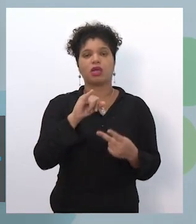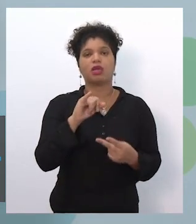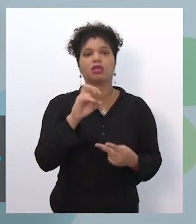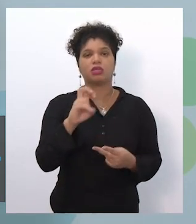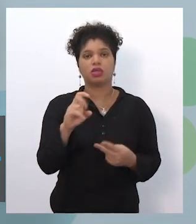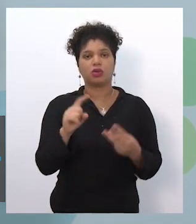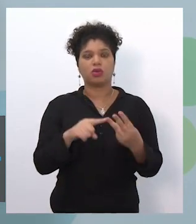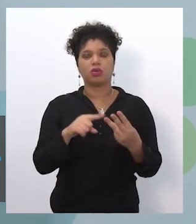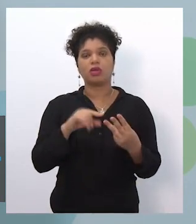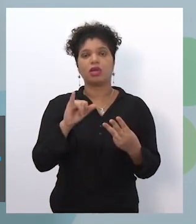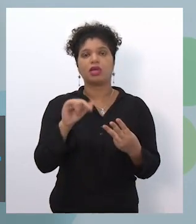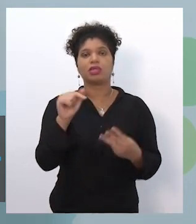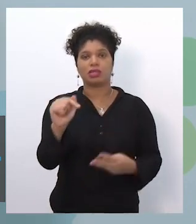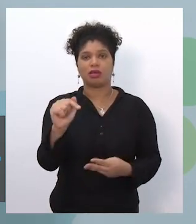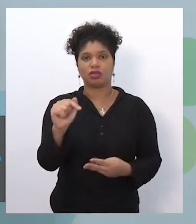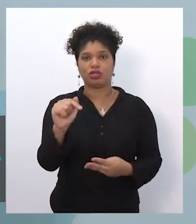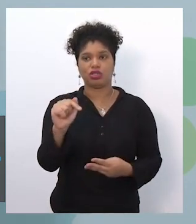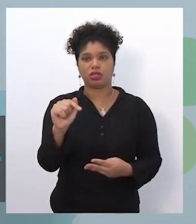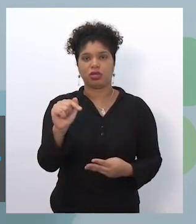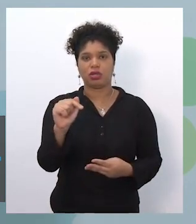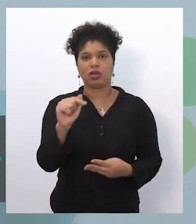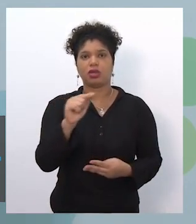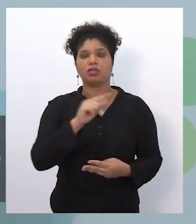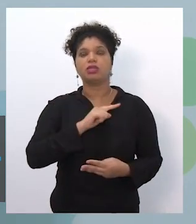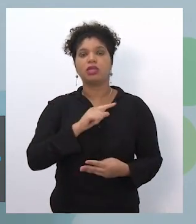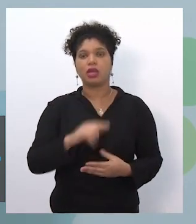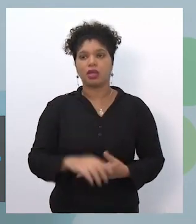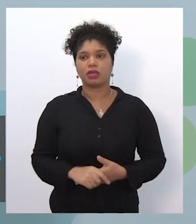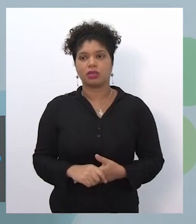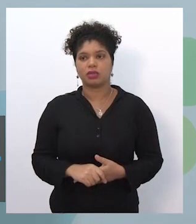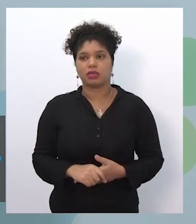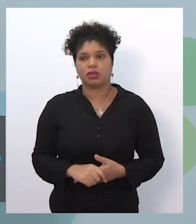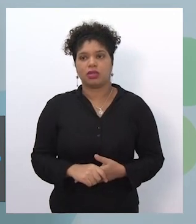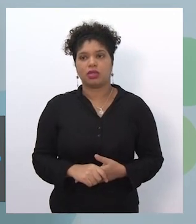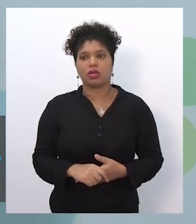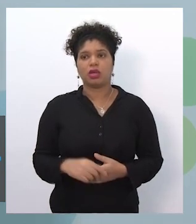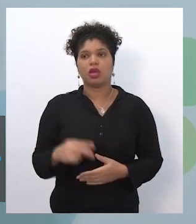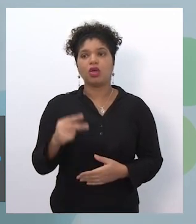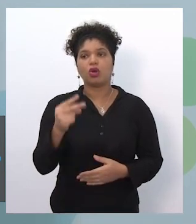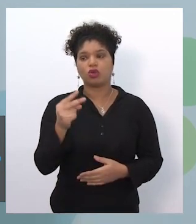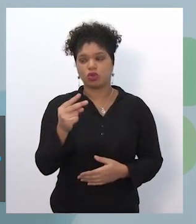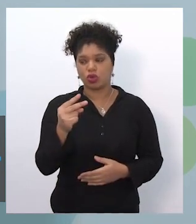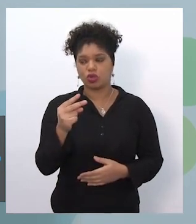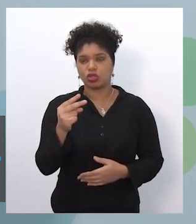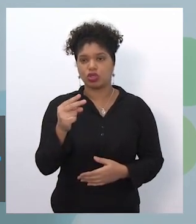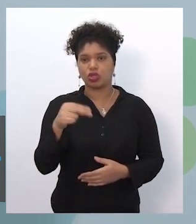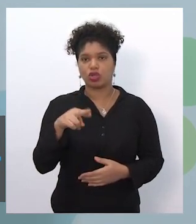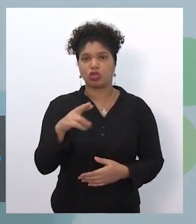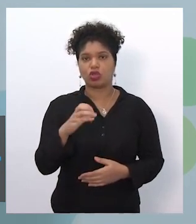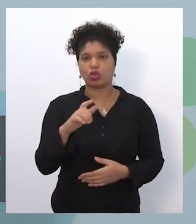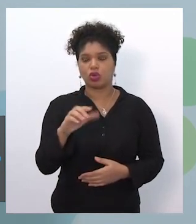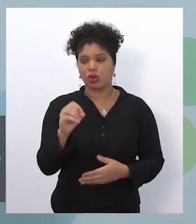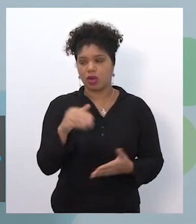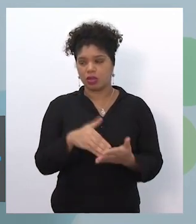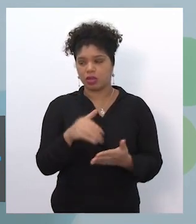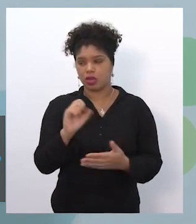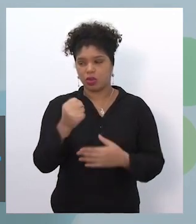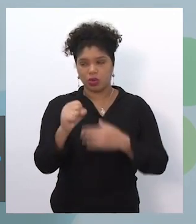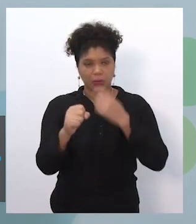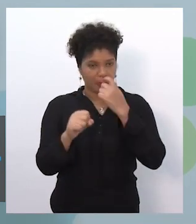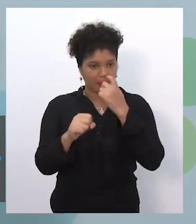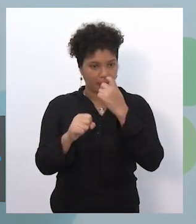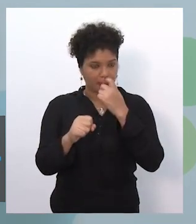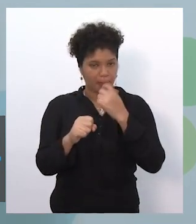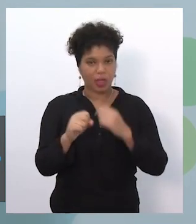O i7 e o i5, o i5 e o i7, eles têm de 2 também, de 2 núcleos até 8. Então, já vê que já